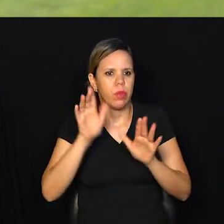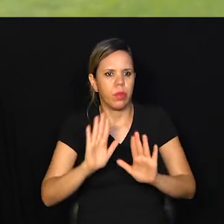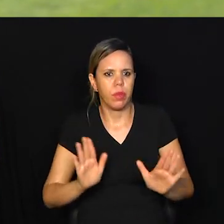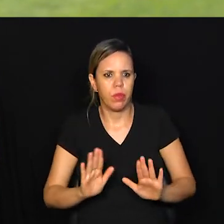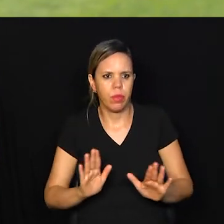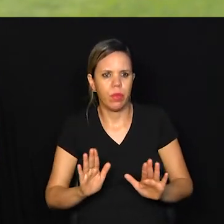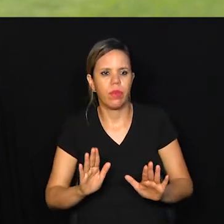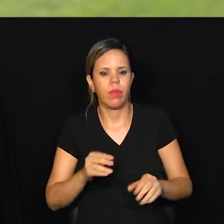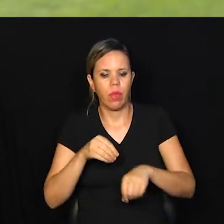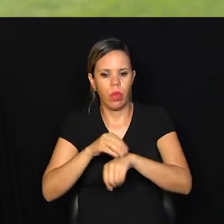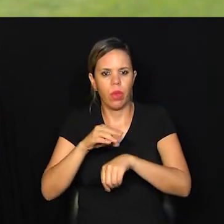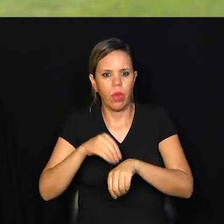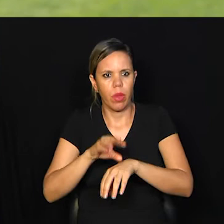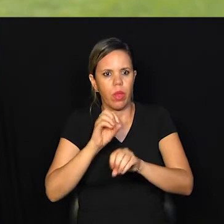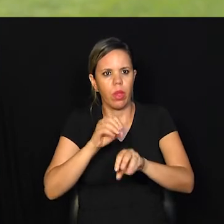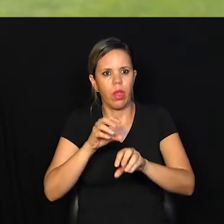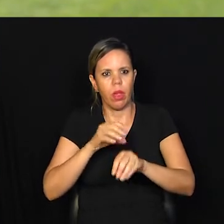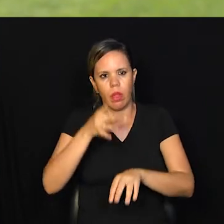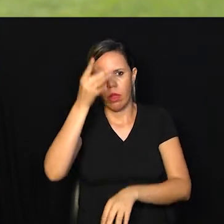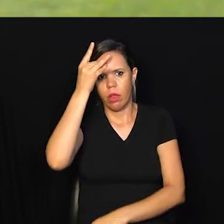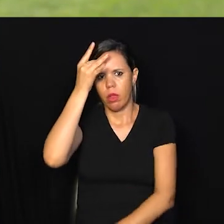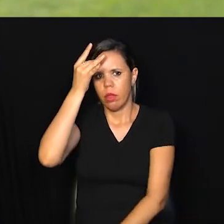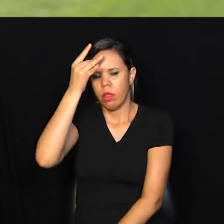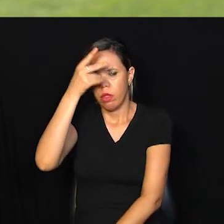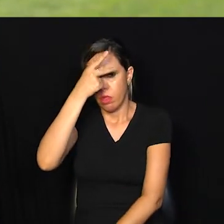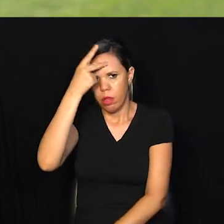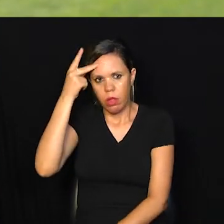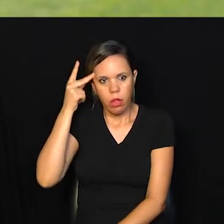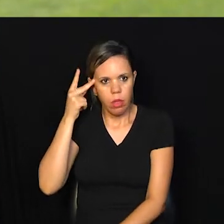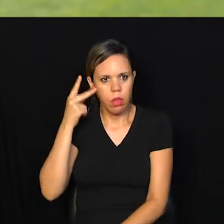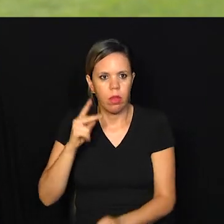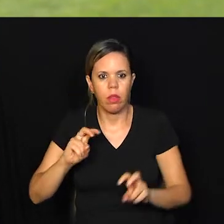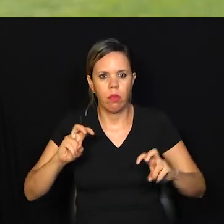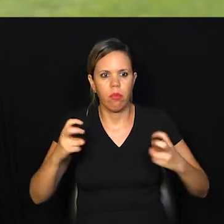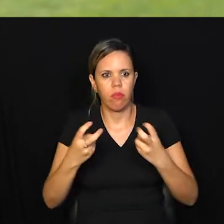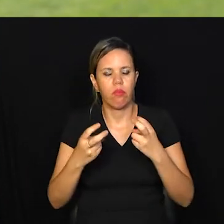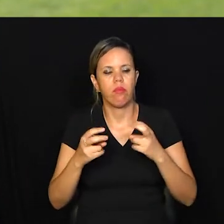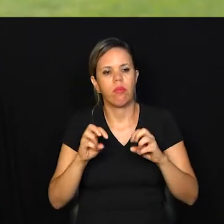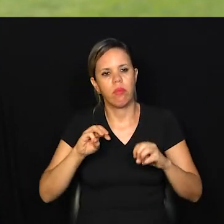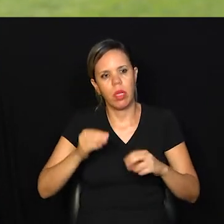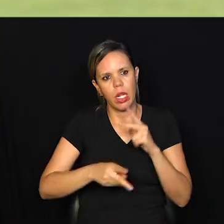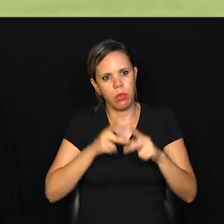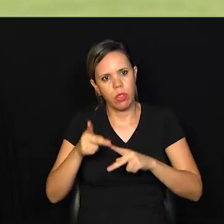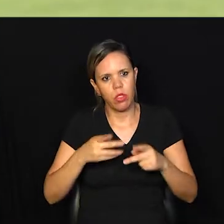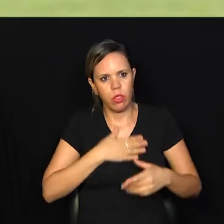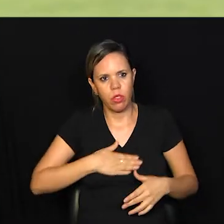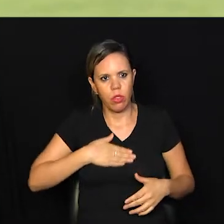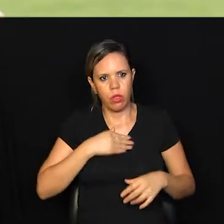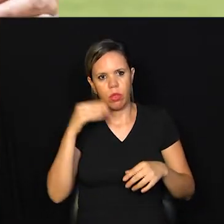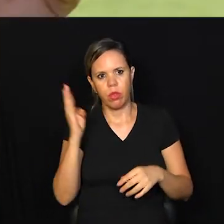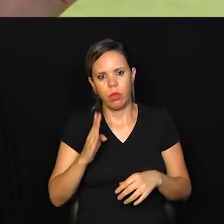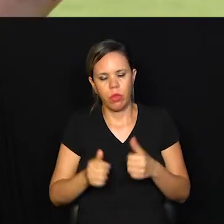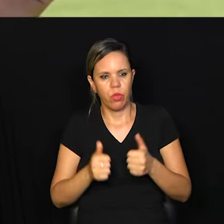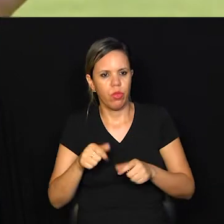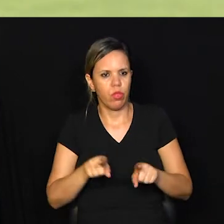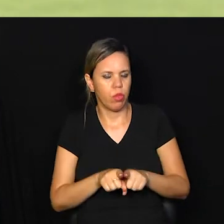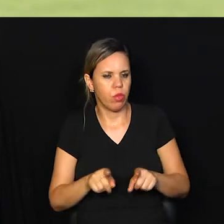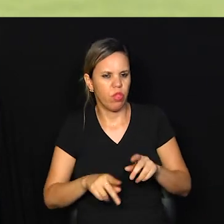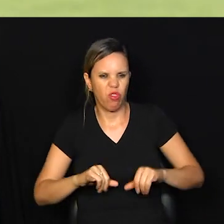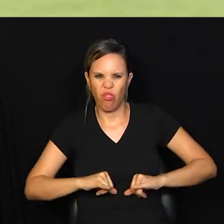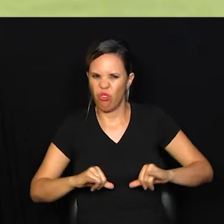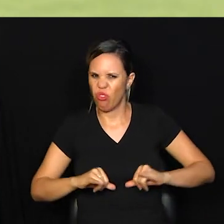está passando uma mensagem para esses milhares de amantes do futebol brasileiro, para a gente não precisar